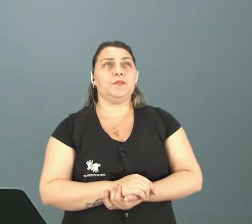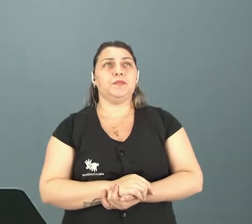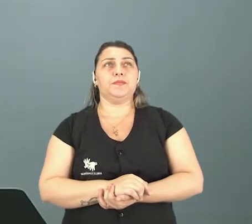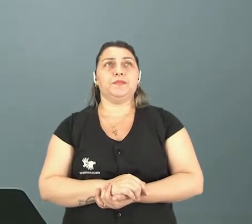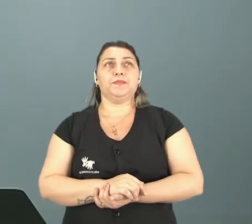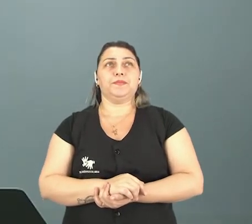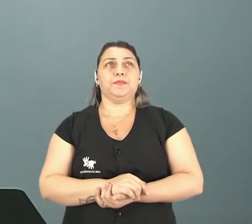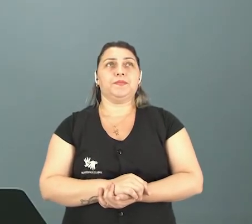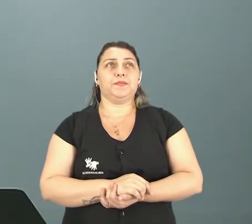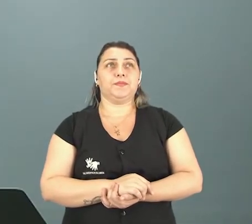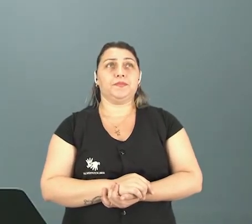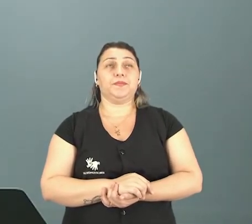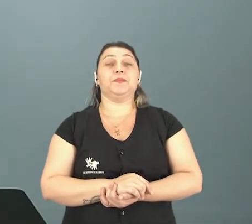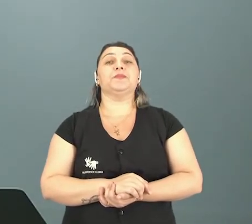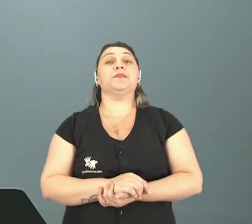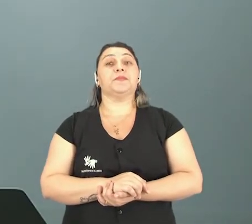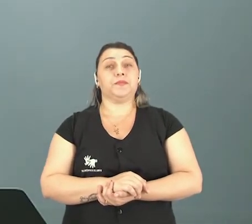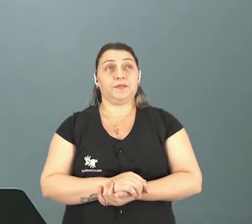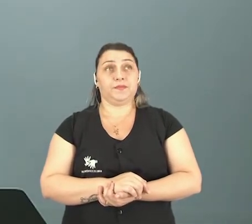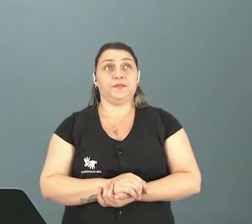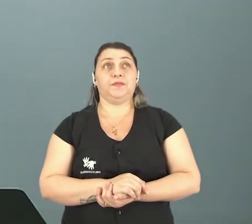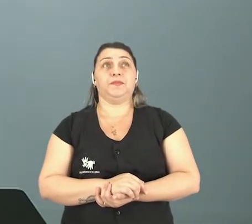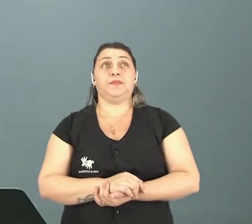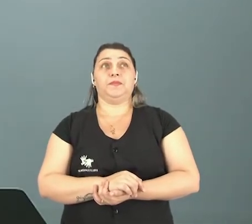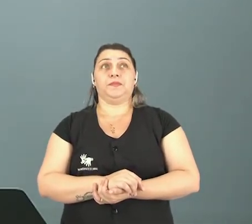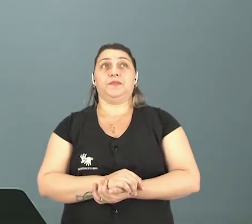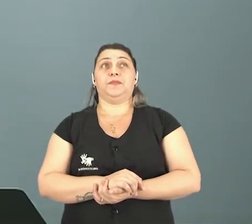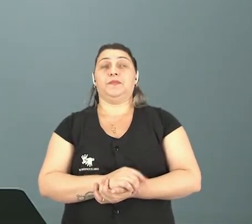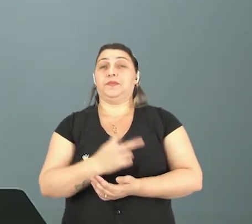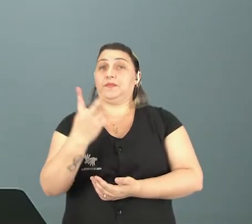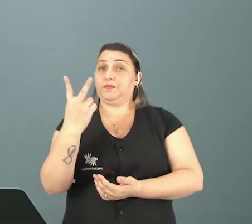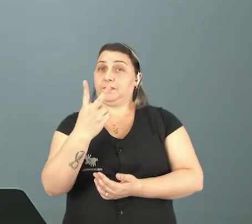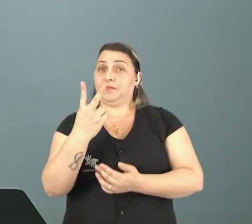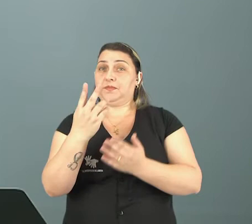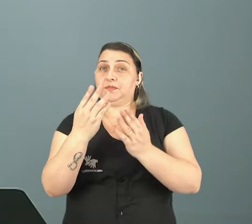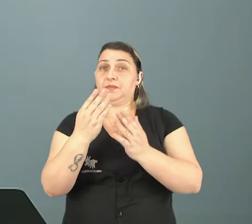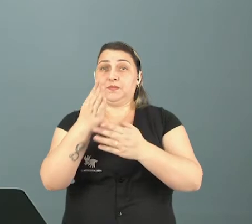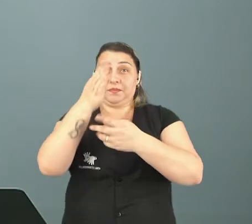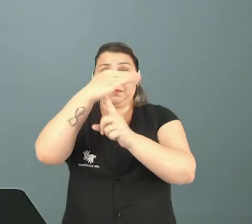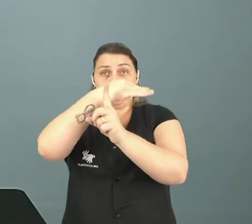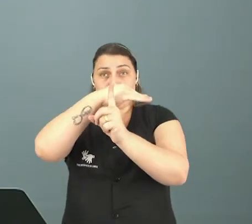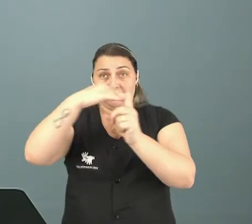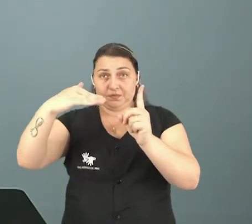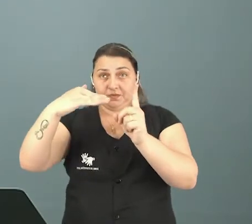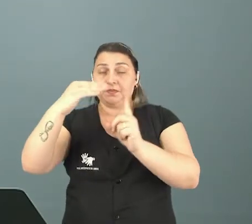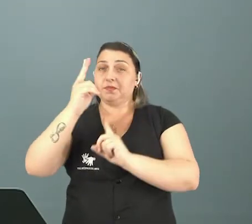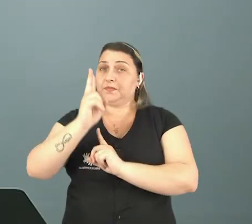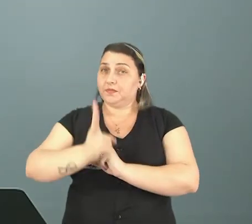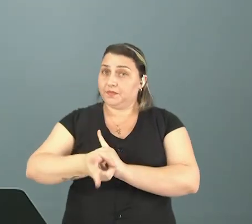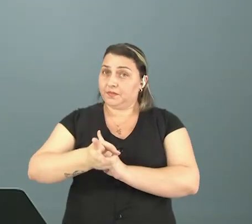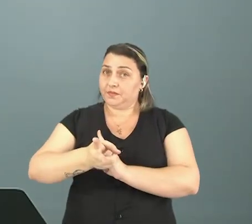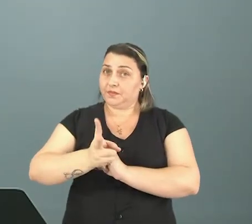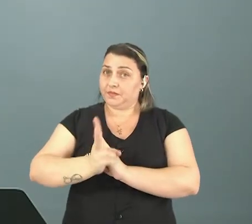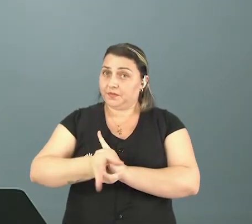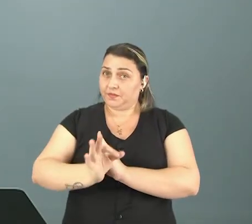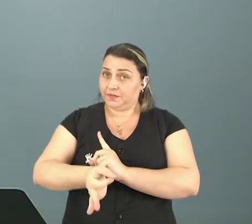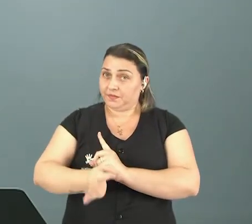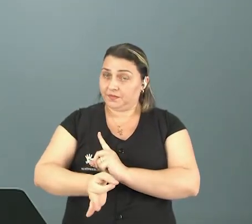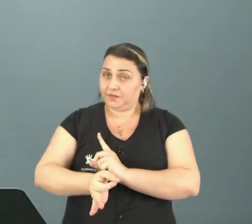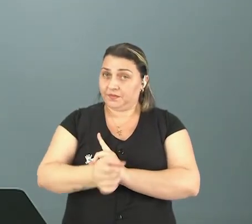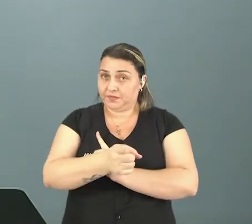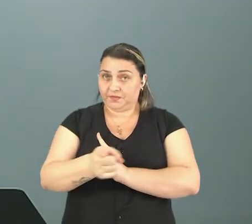Então, eu vou pegar esta parte e vou dividi-la ao meio. Certinho? Vocês concordam com